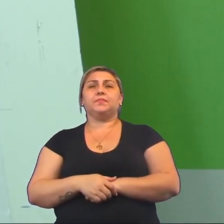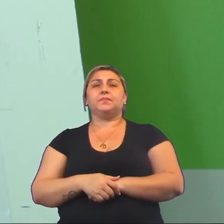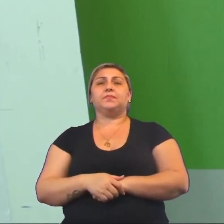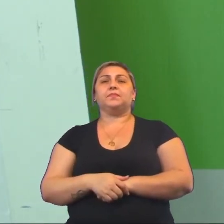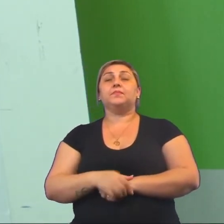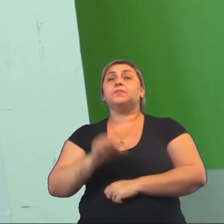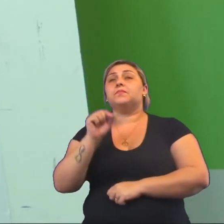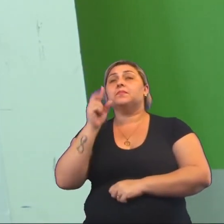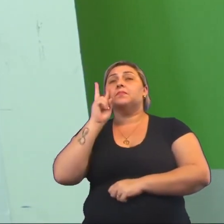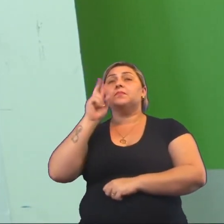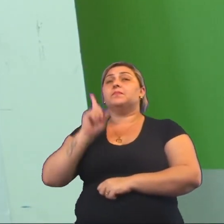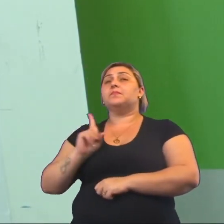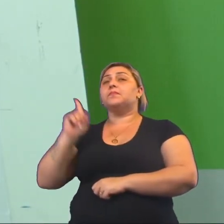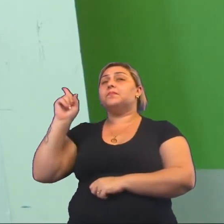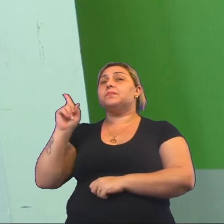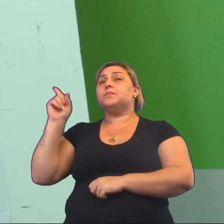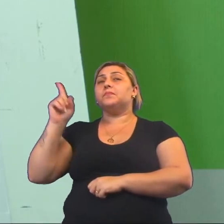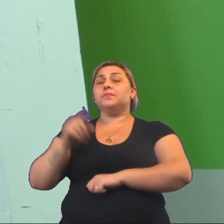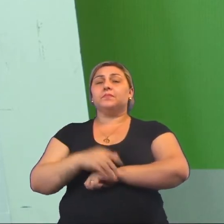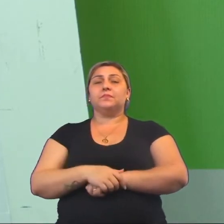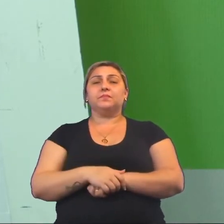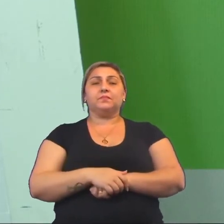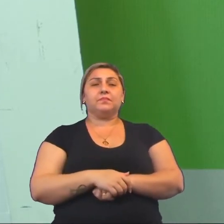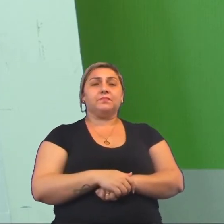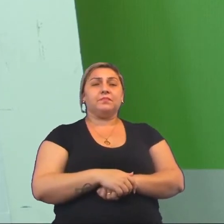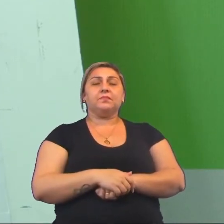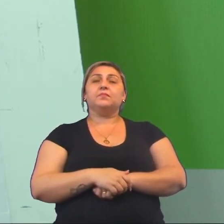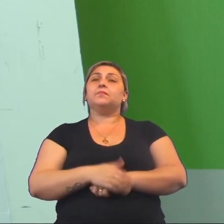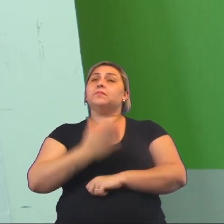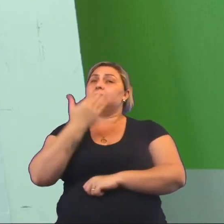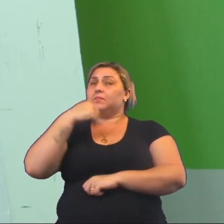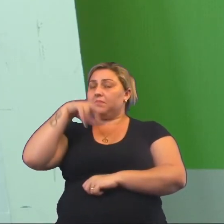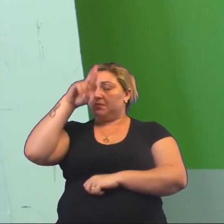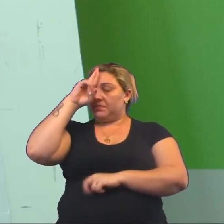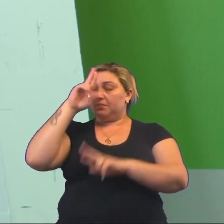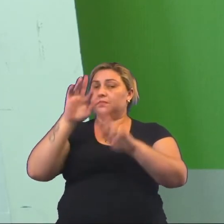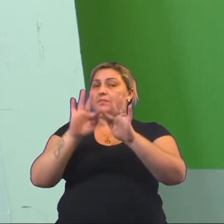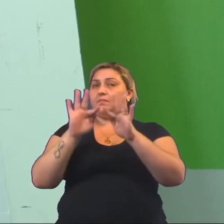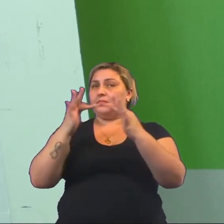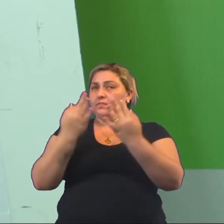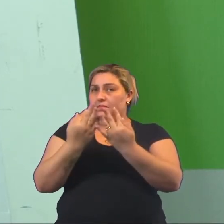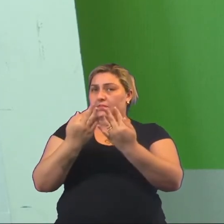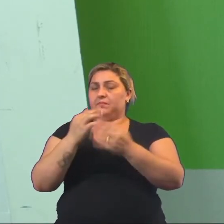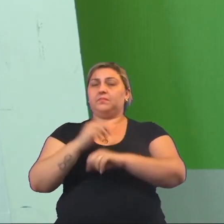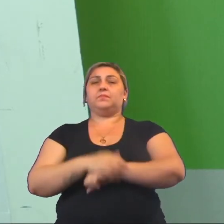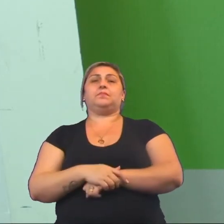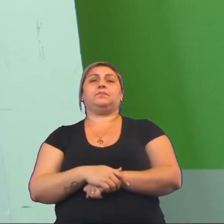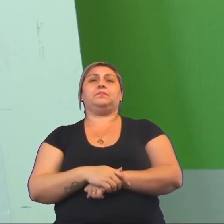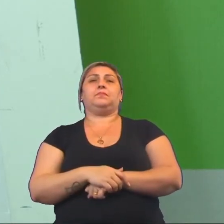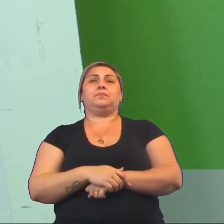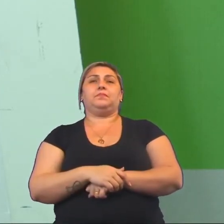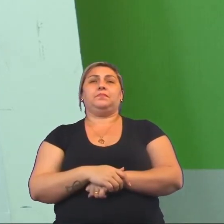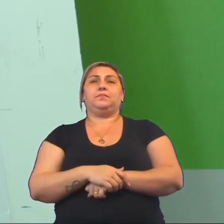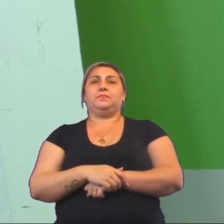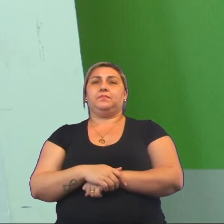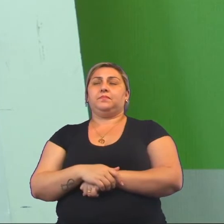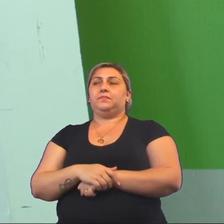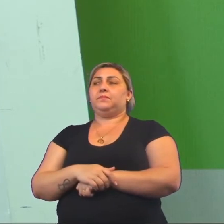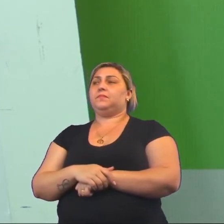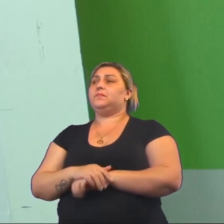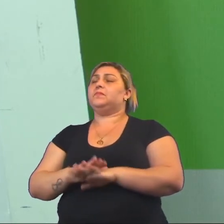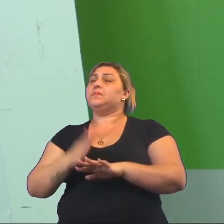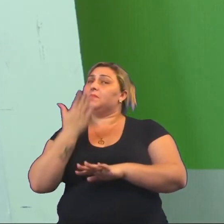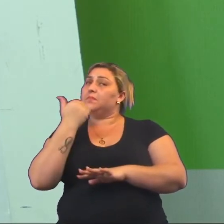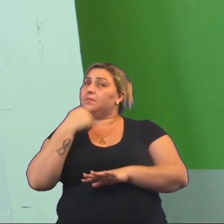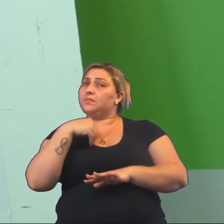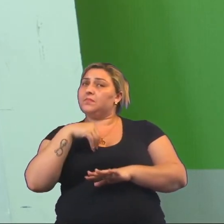que vocês estão vendo aqui? Um almoço em família. O